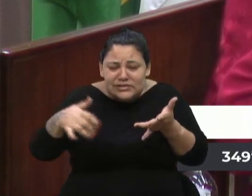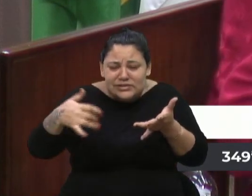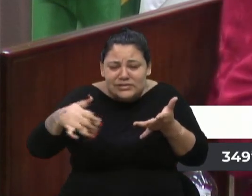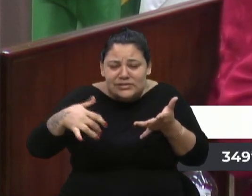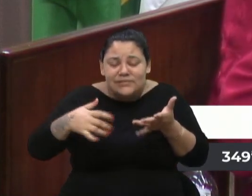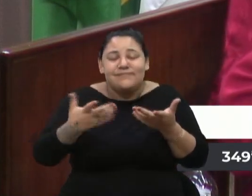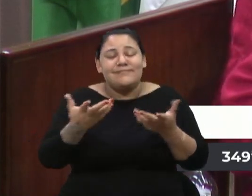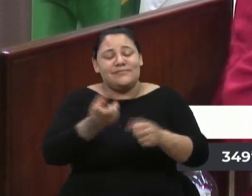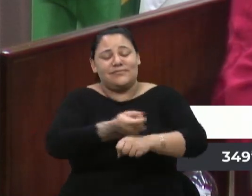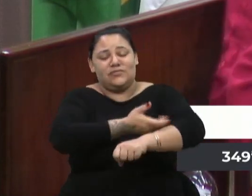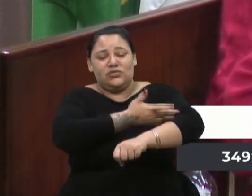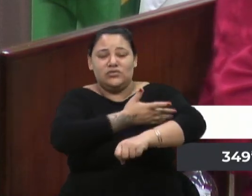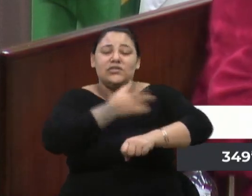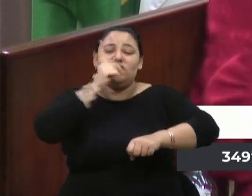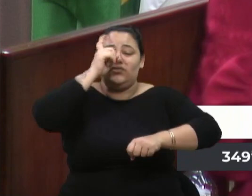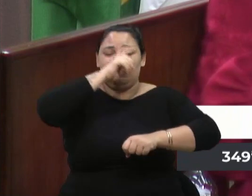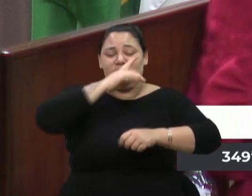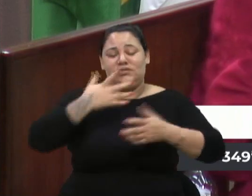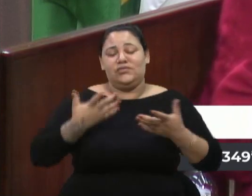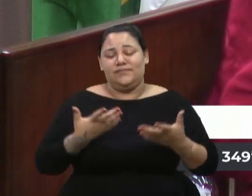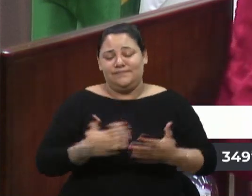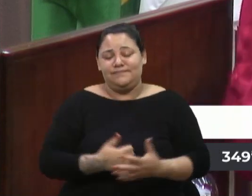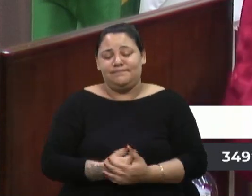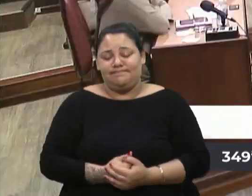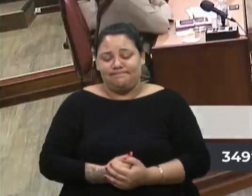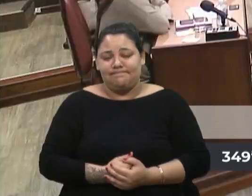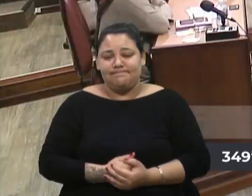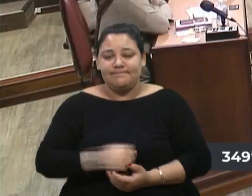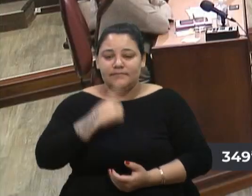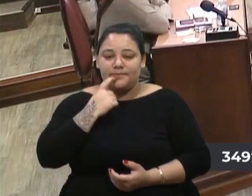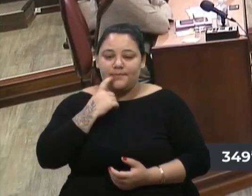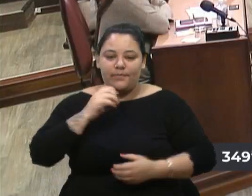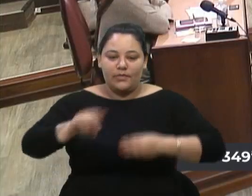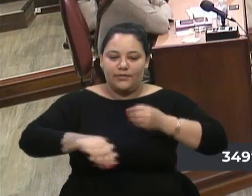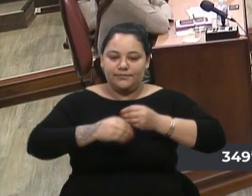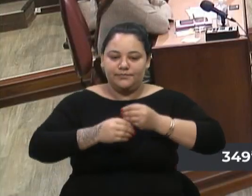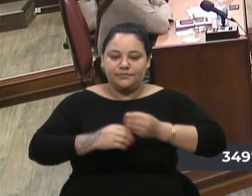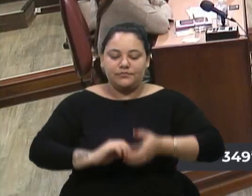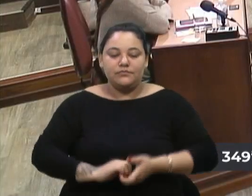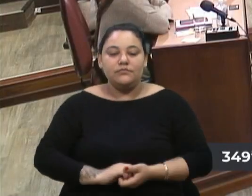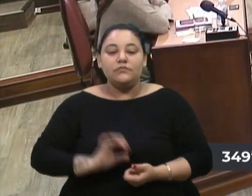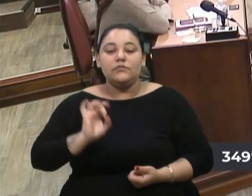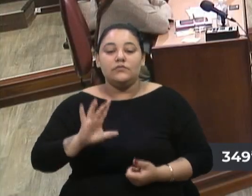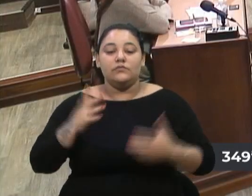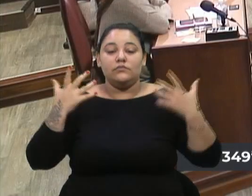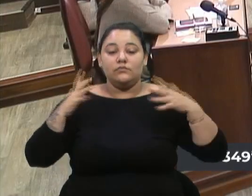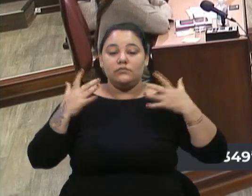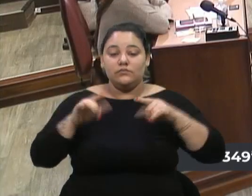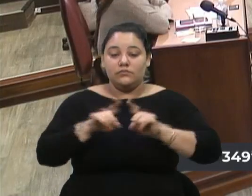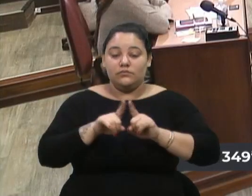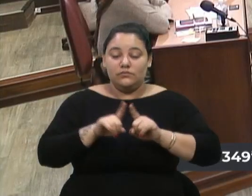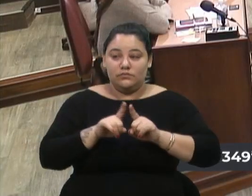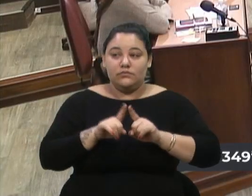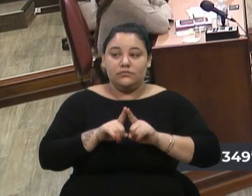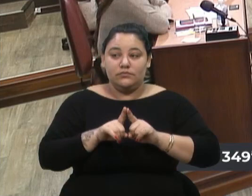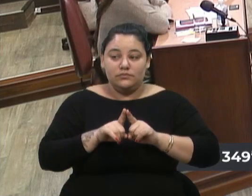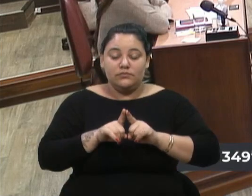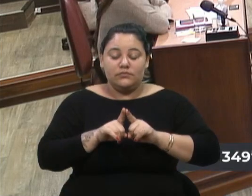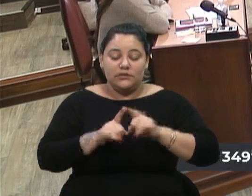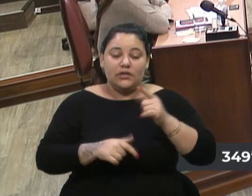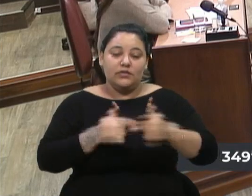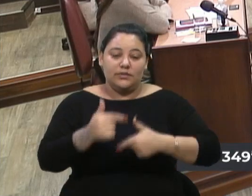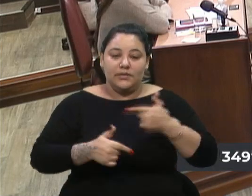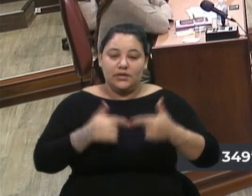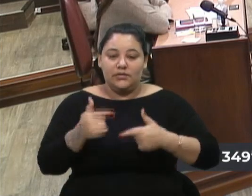nos emociona. Vereadora Rose, sua parte. Apenas para parabenizar pela iniciativa, né? Eu,